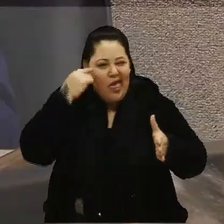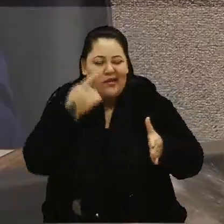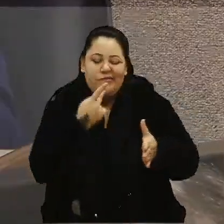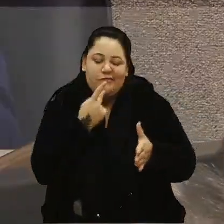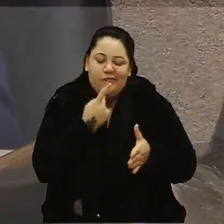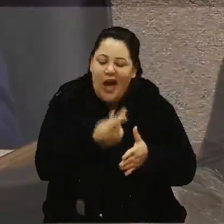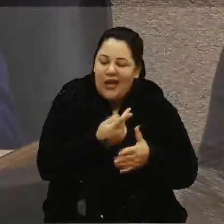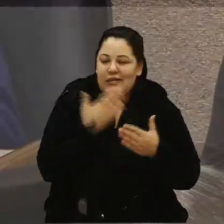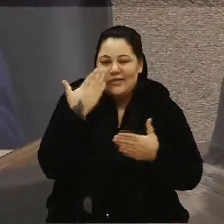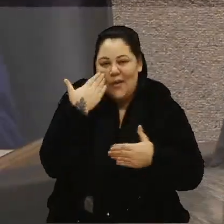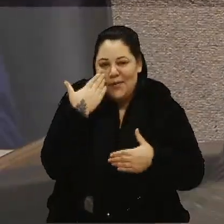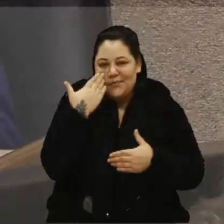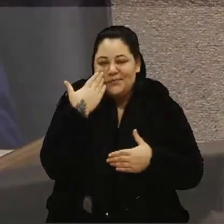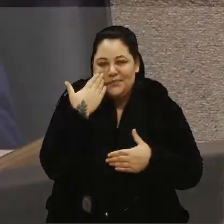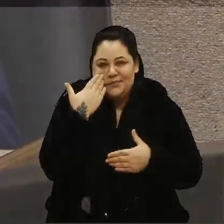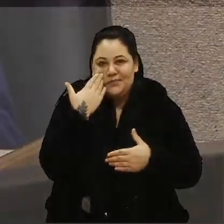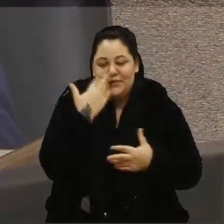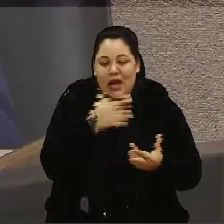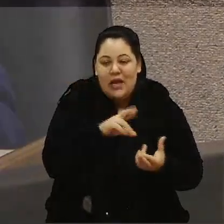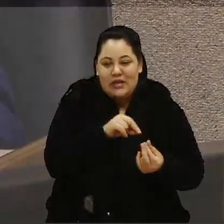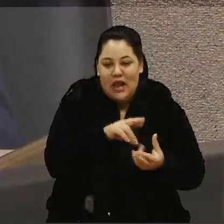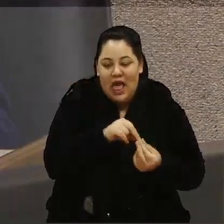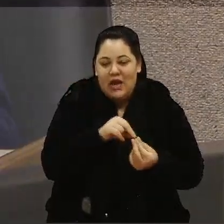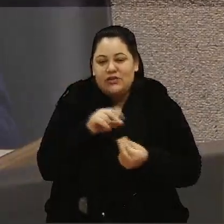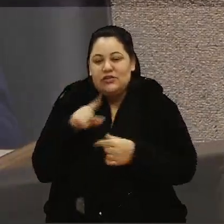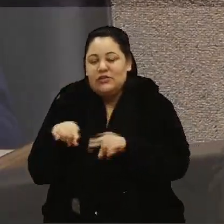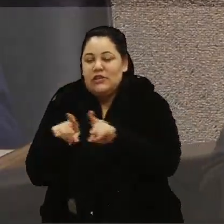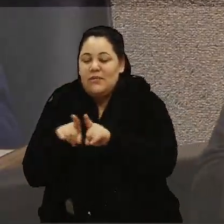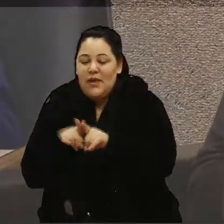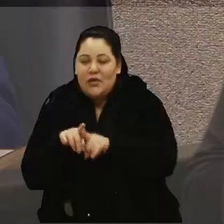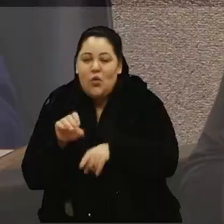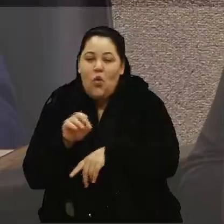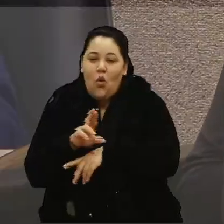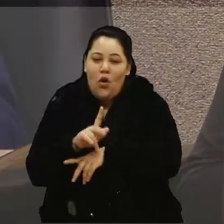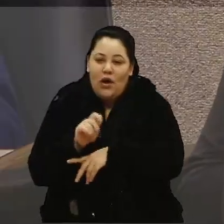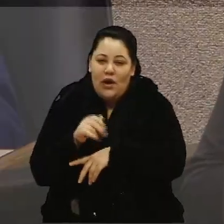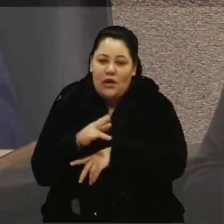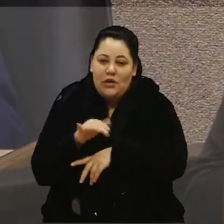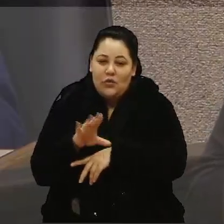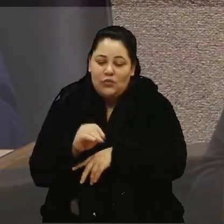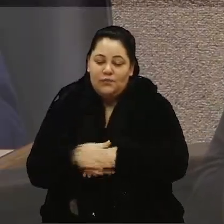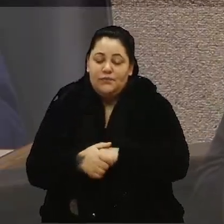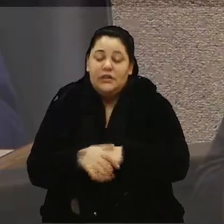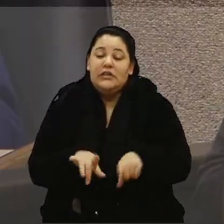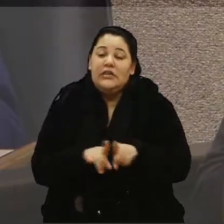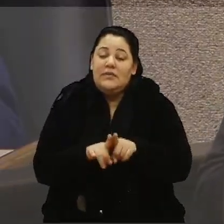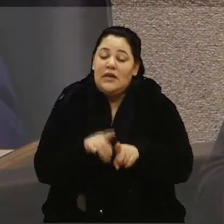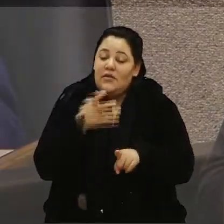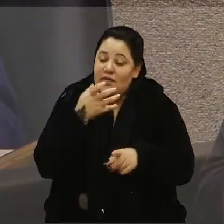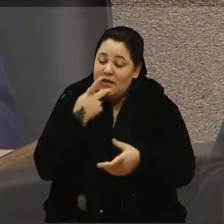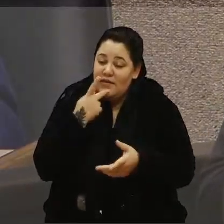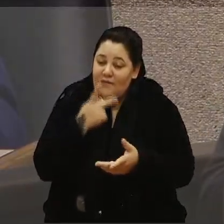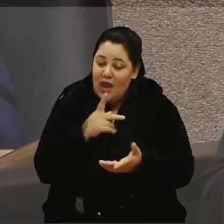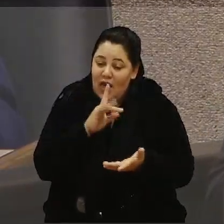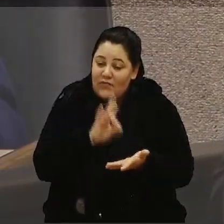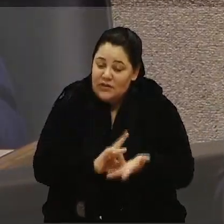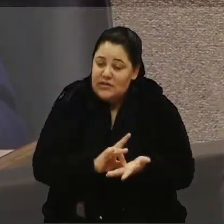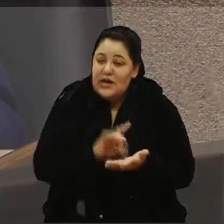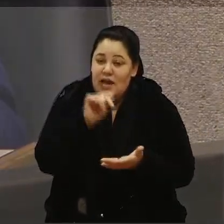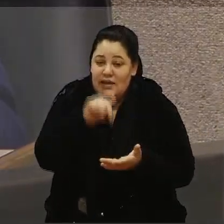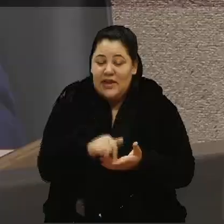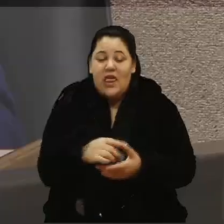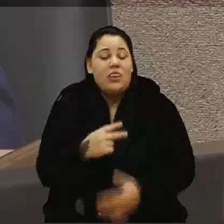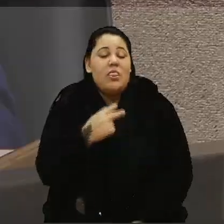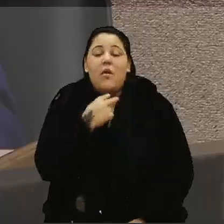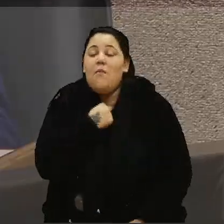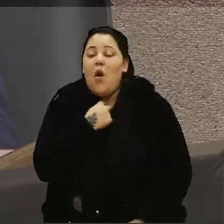seletivo para a reciclagem. E também eu queria registrar aqui que a gente não pode